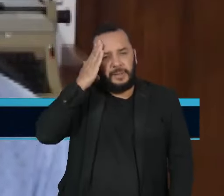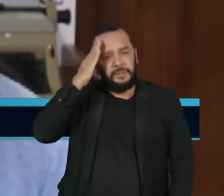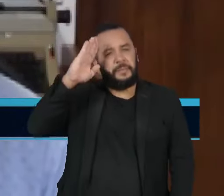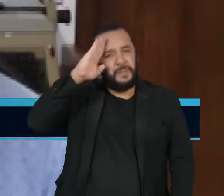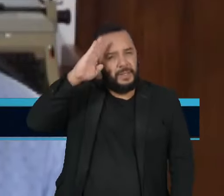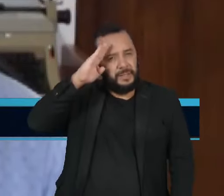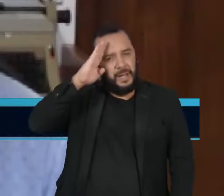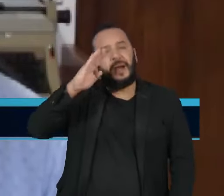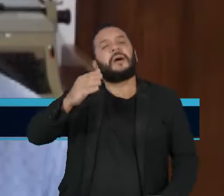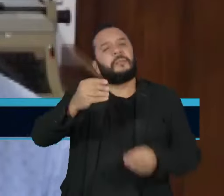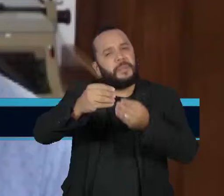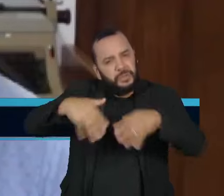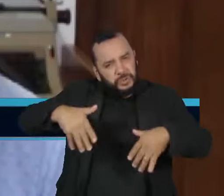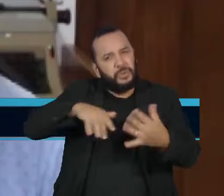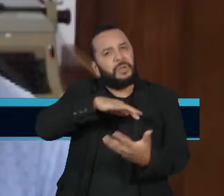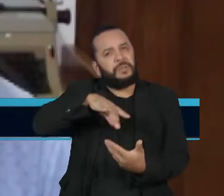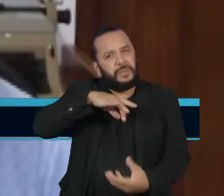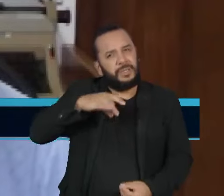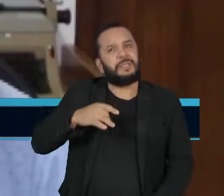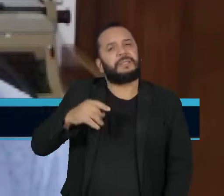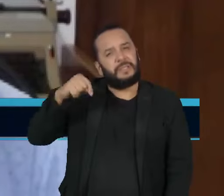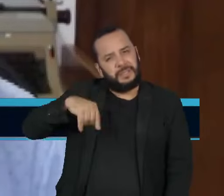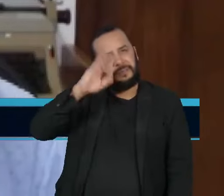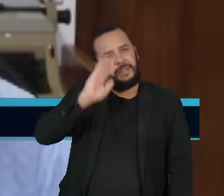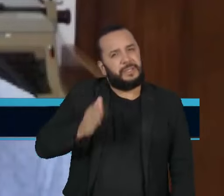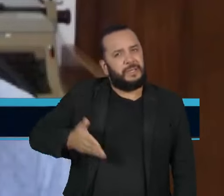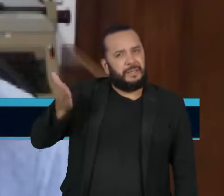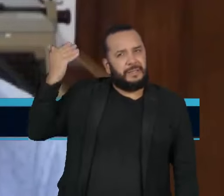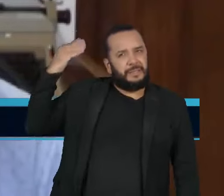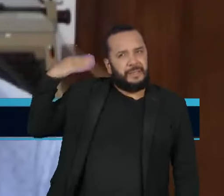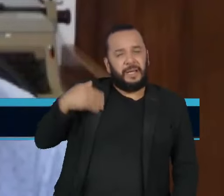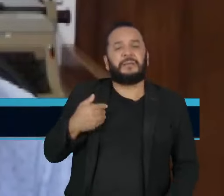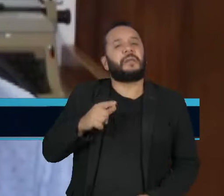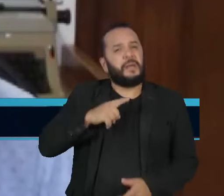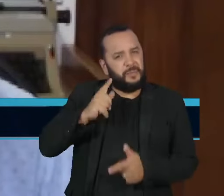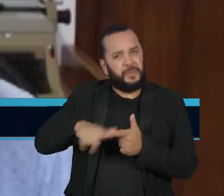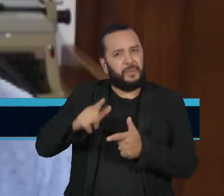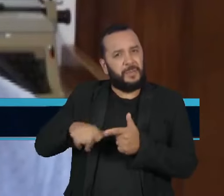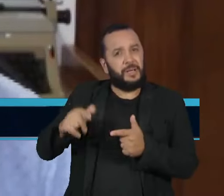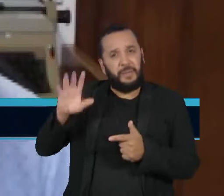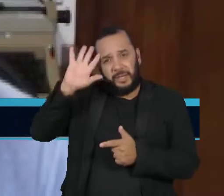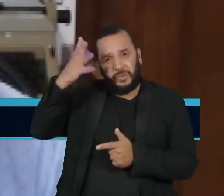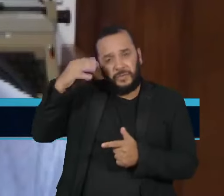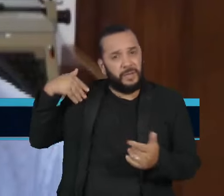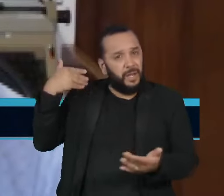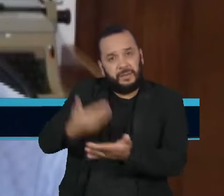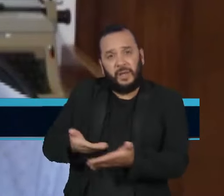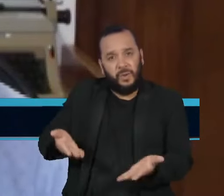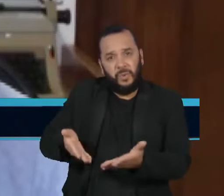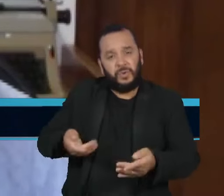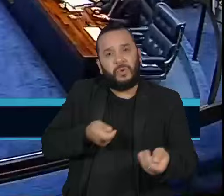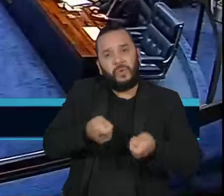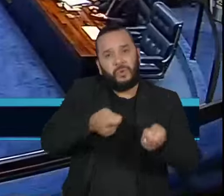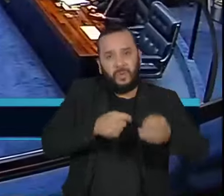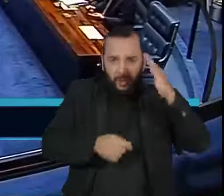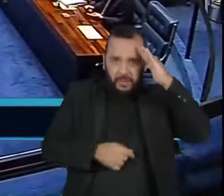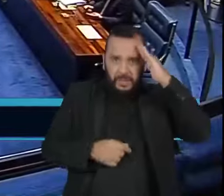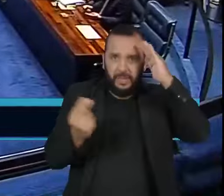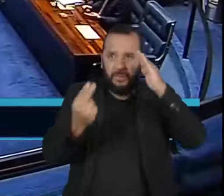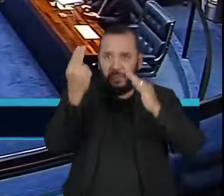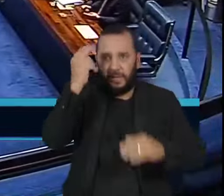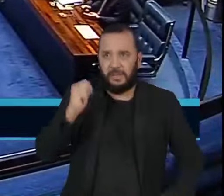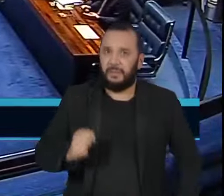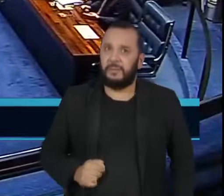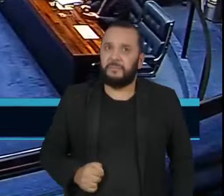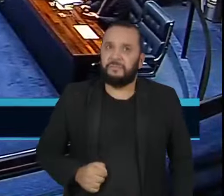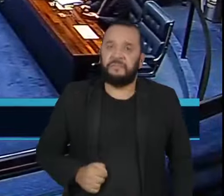algo que a redemocratização e a Constituinte não conseguiu fazer até hoje, controlar os nossos militares. Ao mesmo tempo,